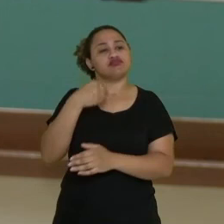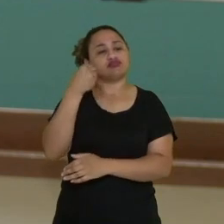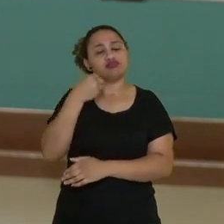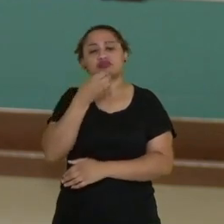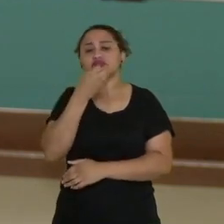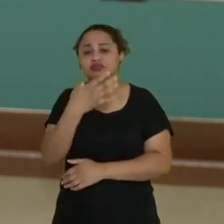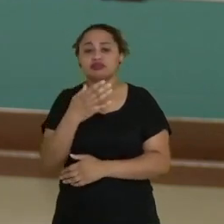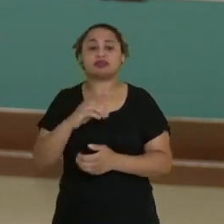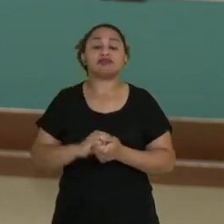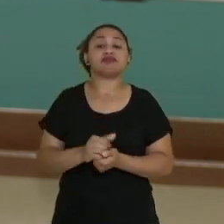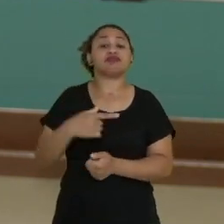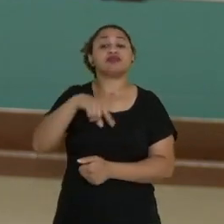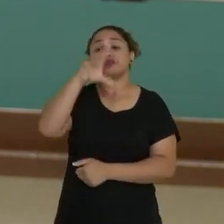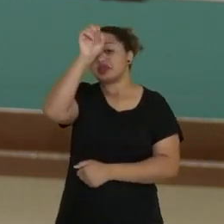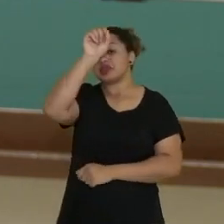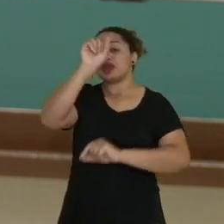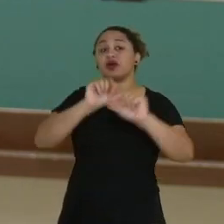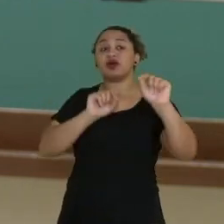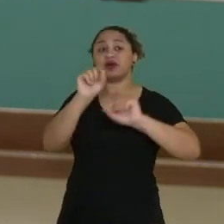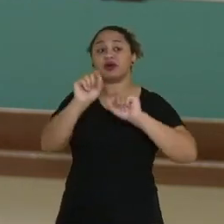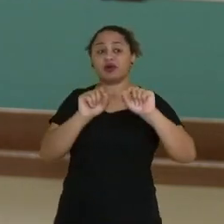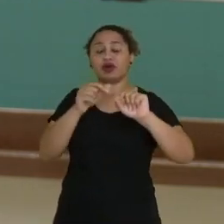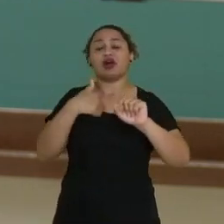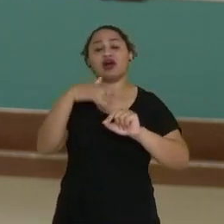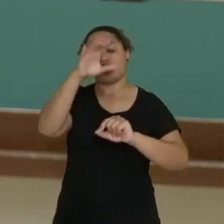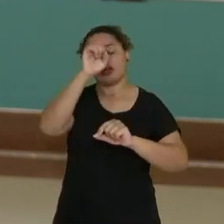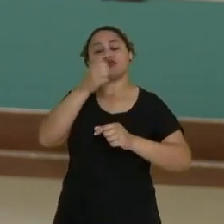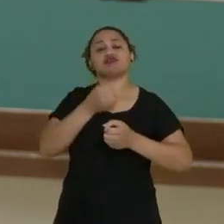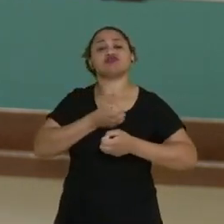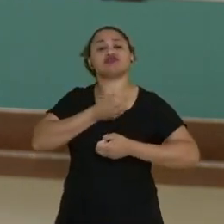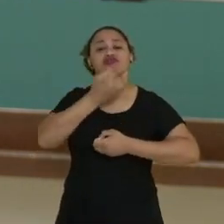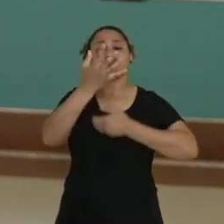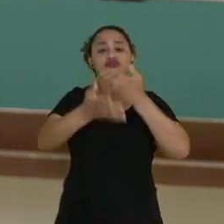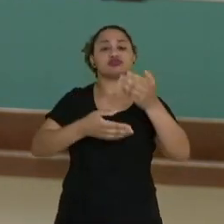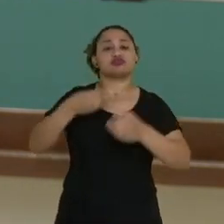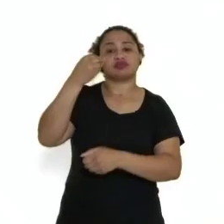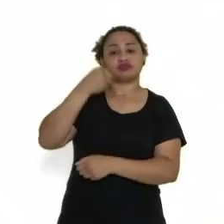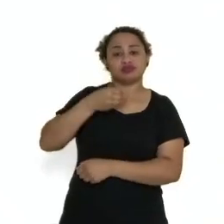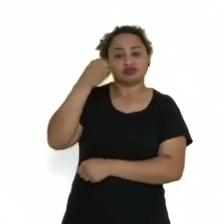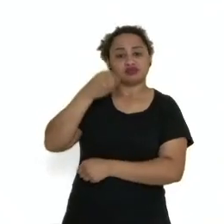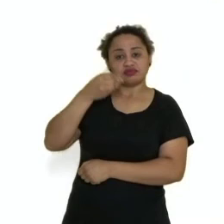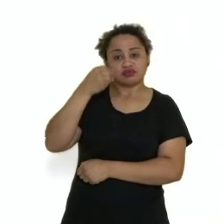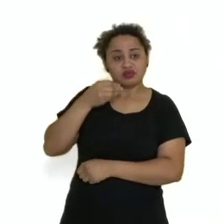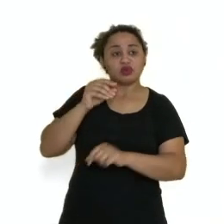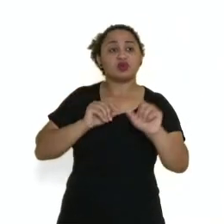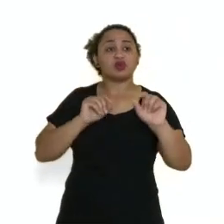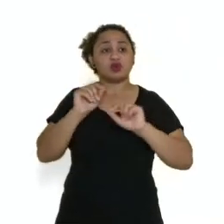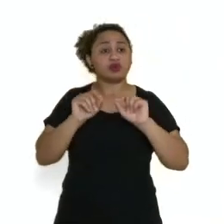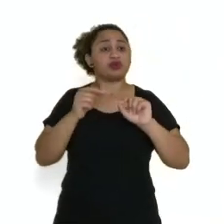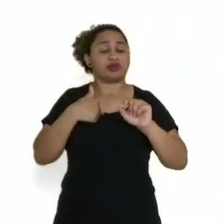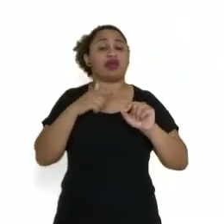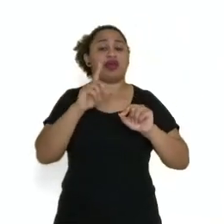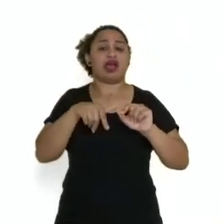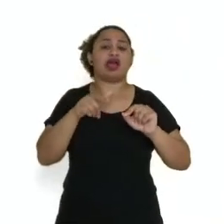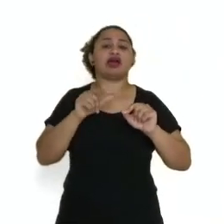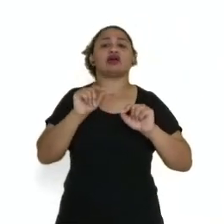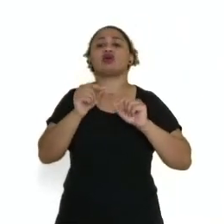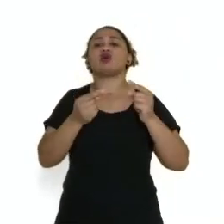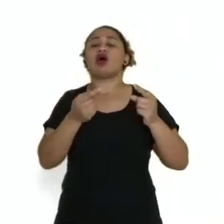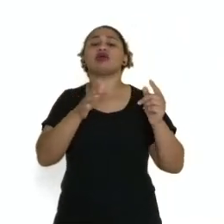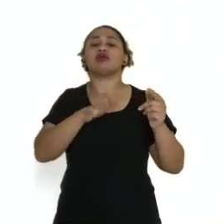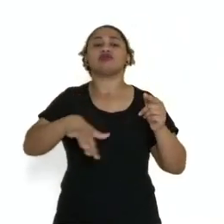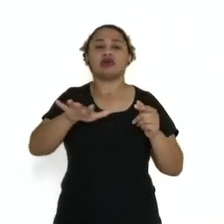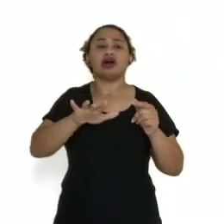E o que aprendemos? Aprendemos sobre relato. Então, o relato de experiência circula em que